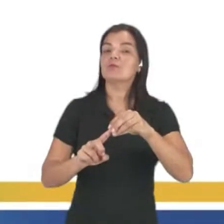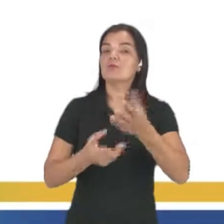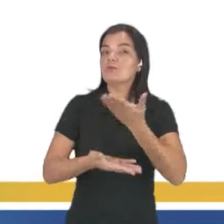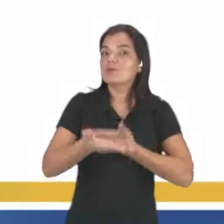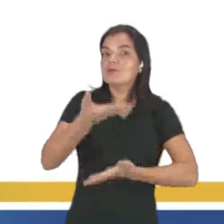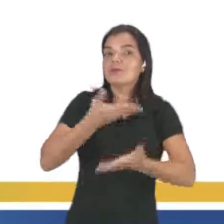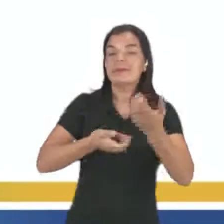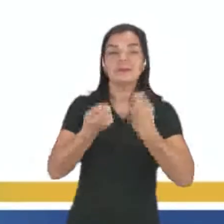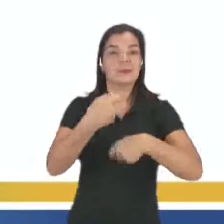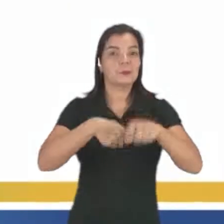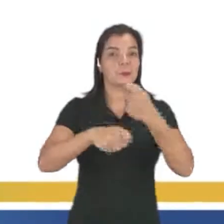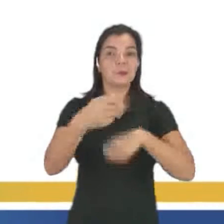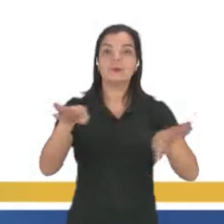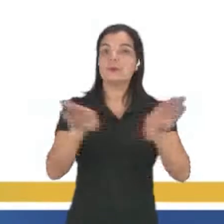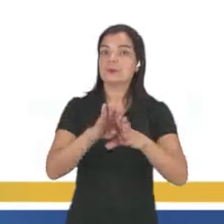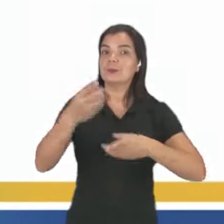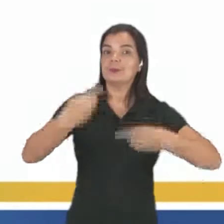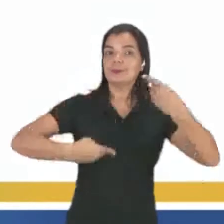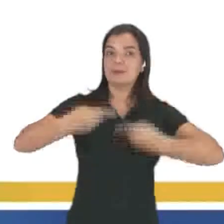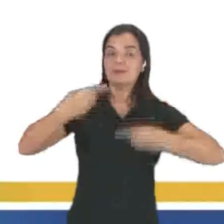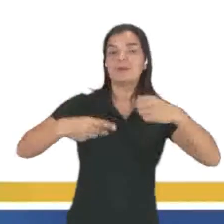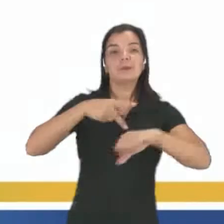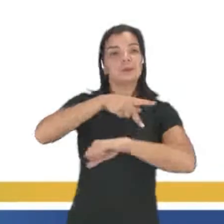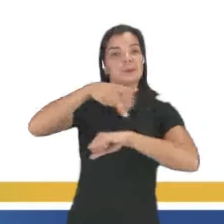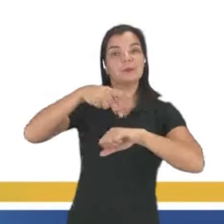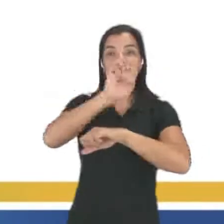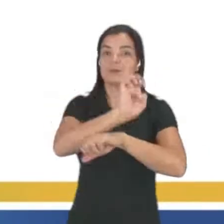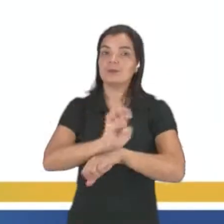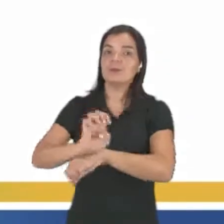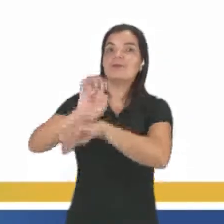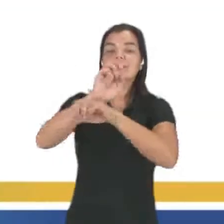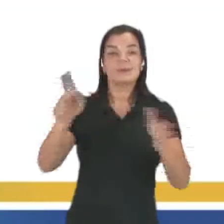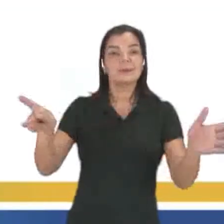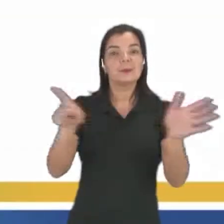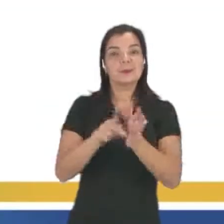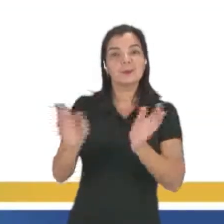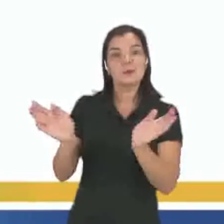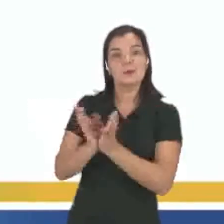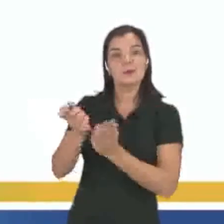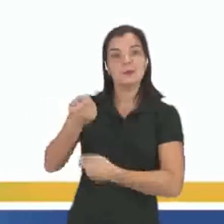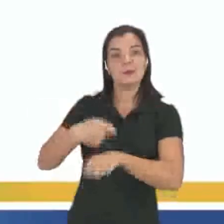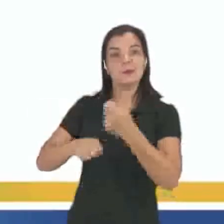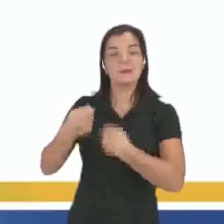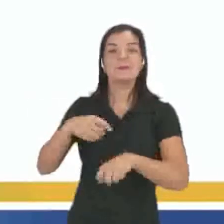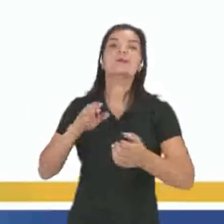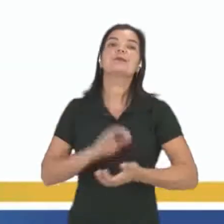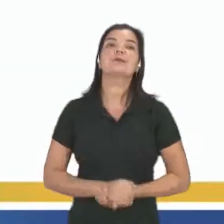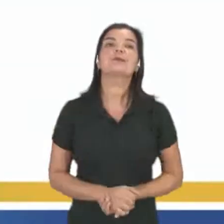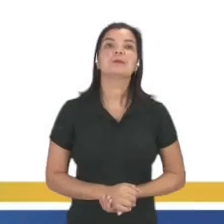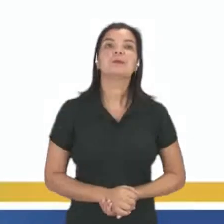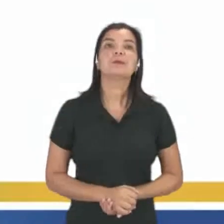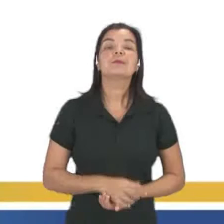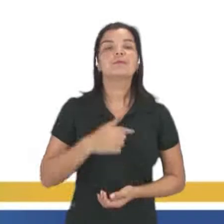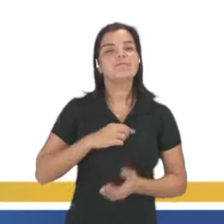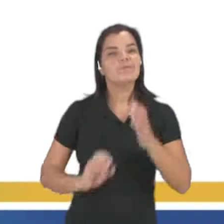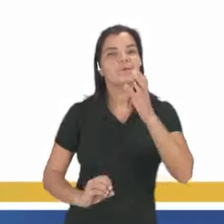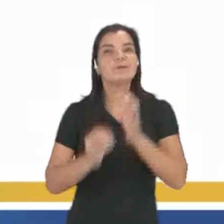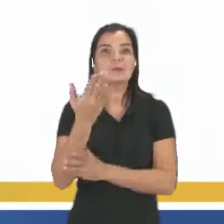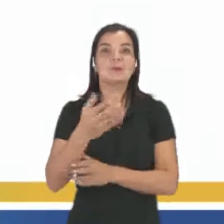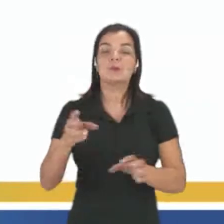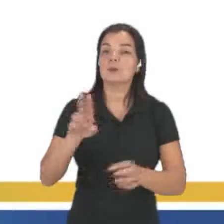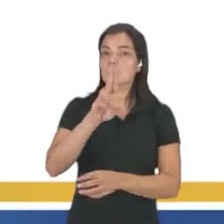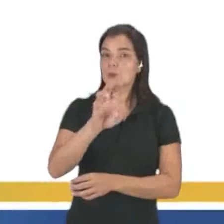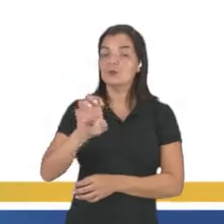cooperação econômica e política entre os países europeus pertencentes ao bloco econômico. Desde sua criação, a